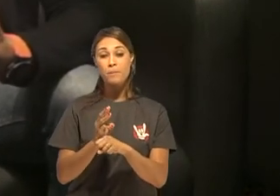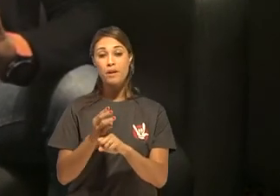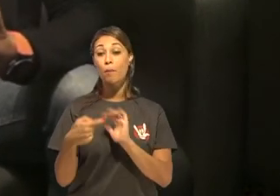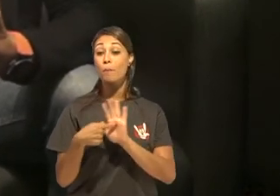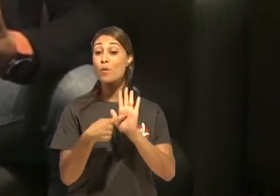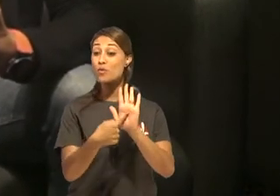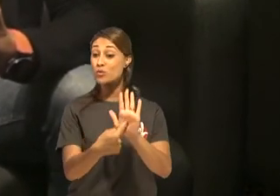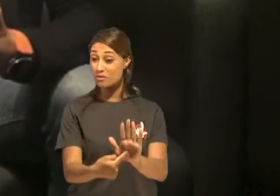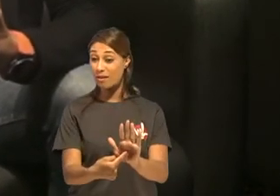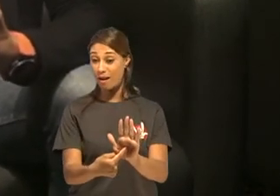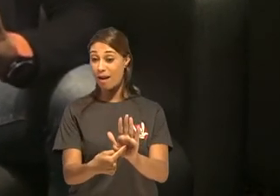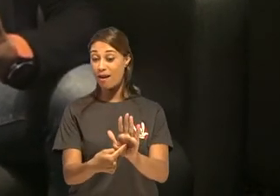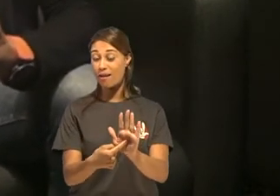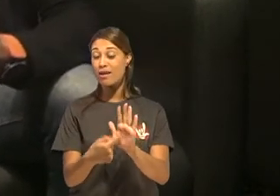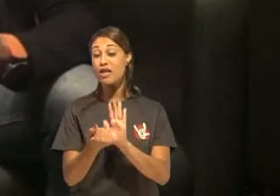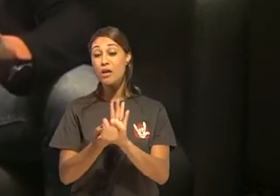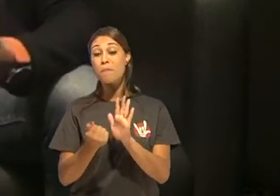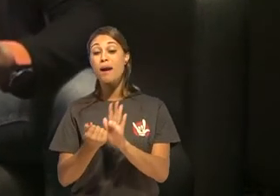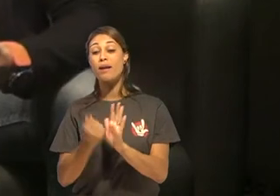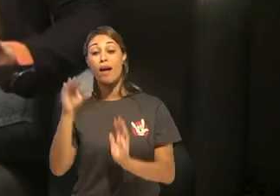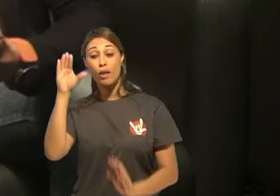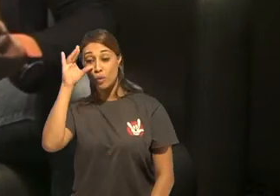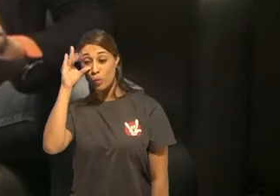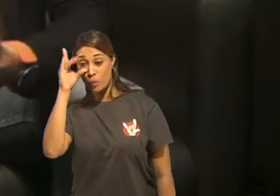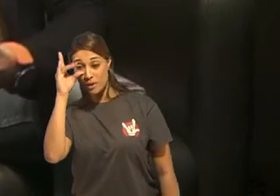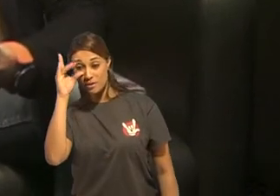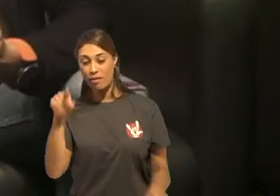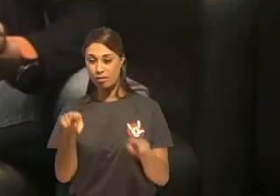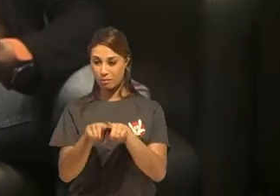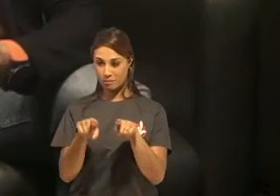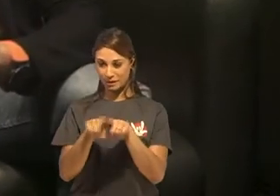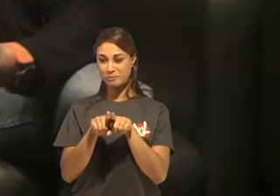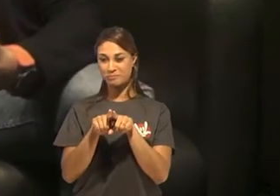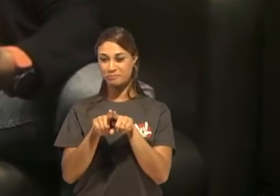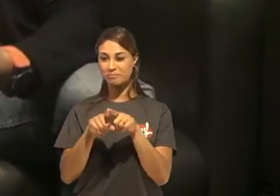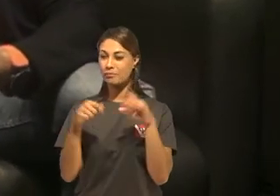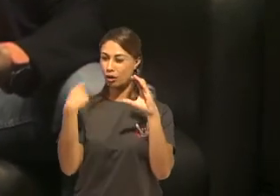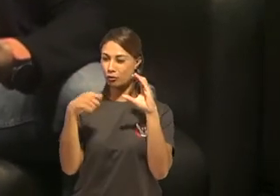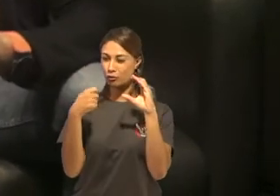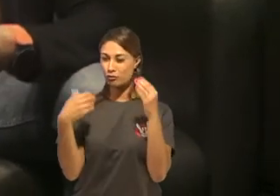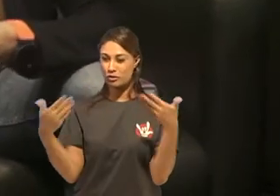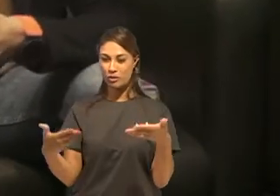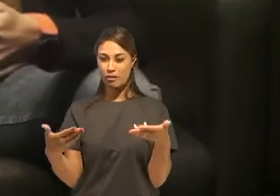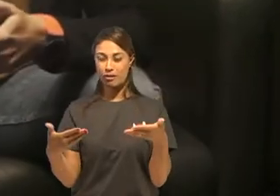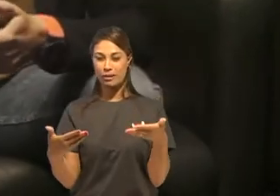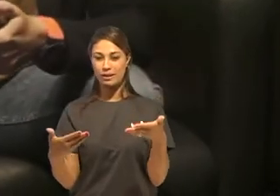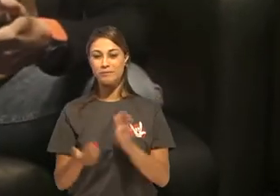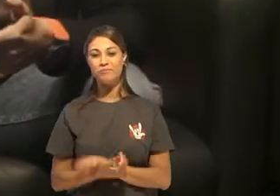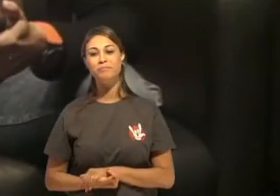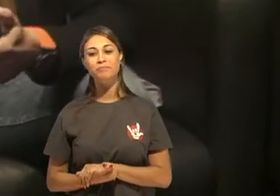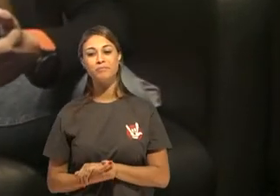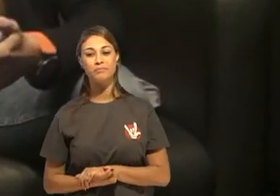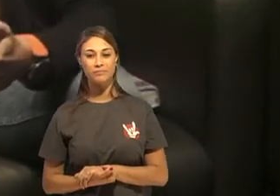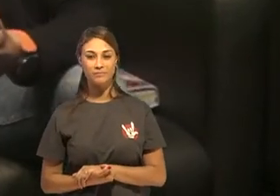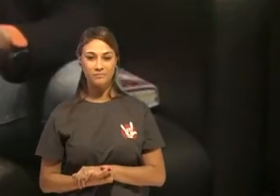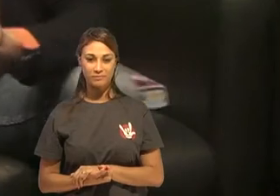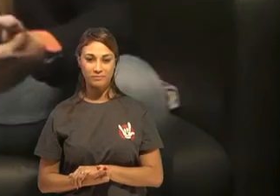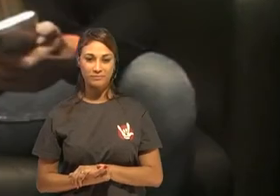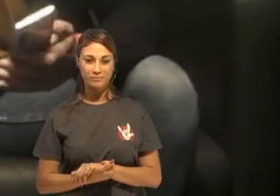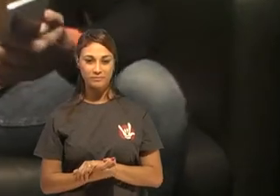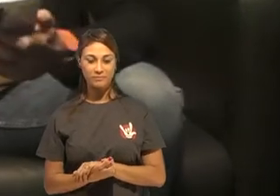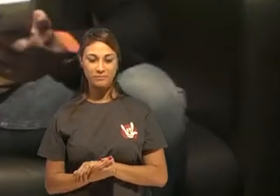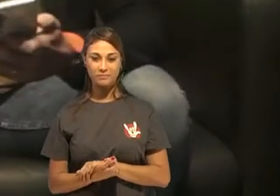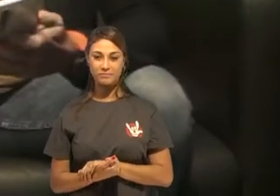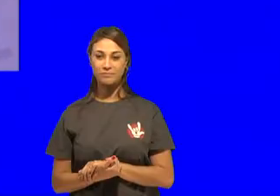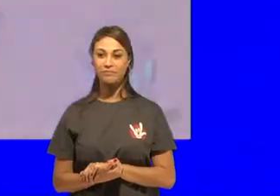foto e marca o Mag Hermelino, ok? Então vamos lá? Solta o vídeo. Vamos aí. Iniciar? Tem um videozinho aí para mostrar do mico. Vamos mostrar o mico para vocês. Dá